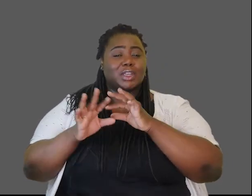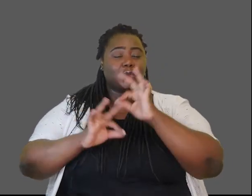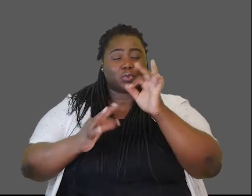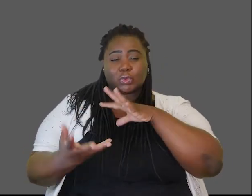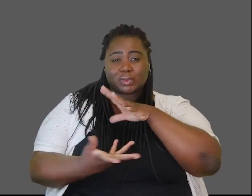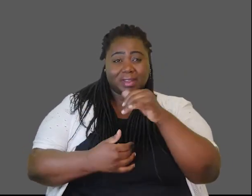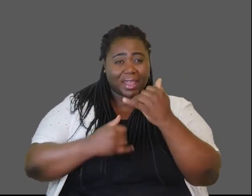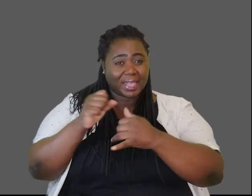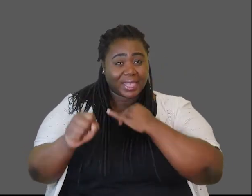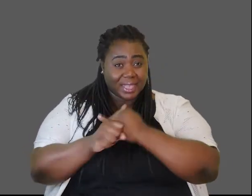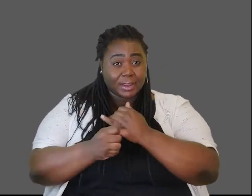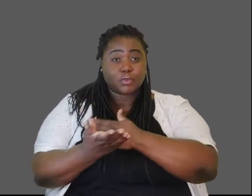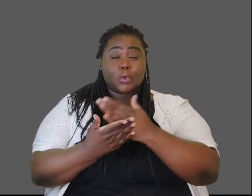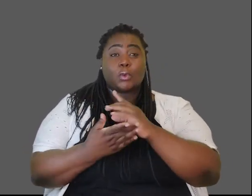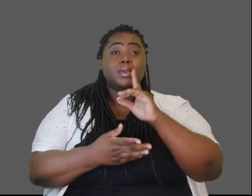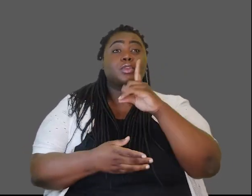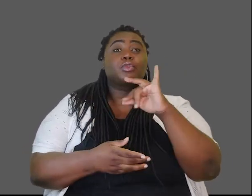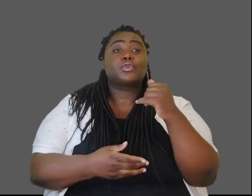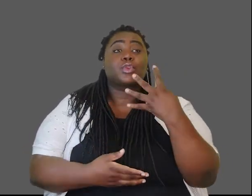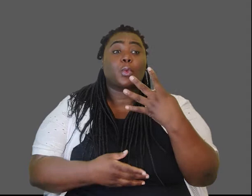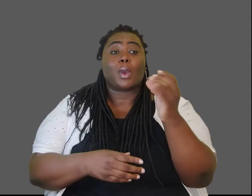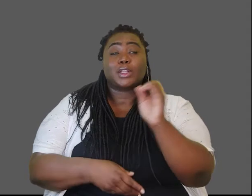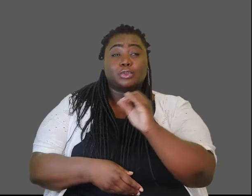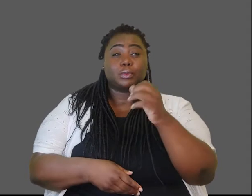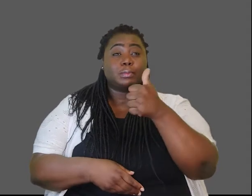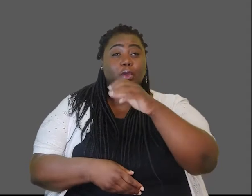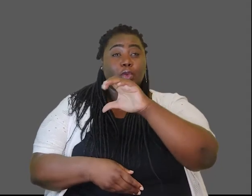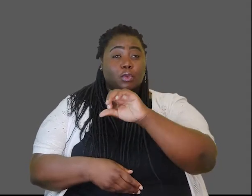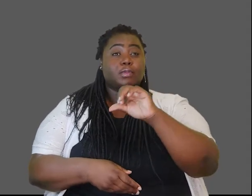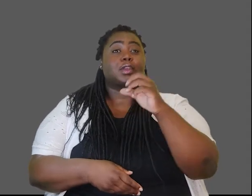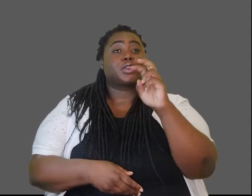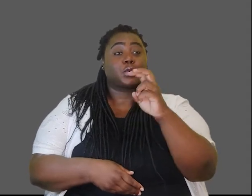e internet, começou a surgir no dia 4 de outubro de